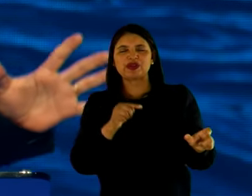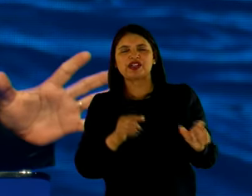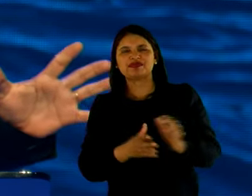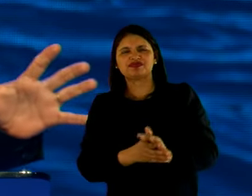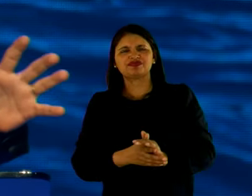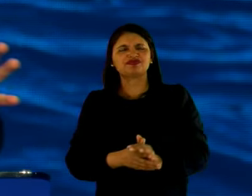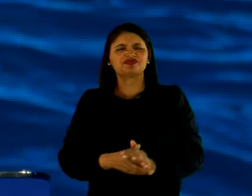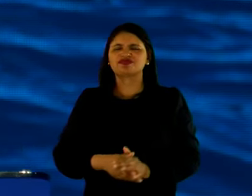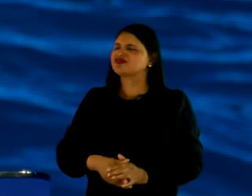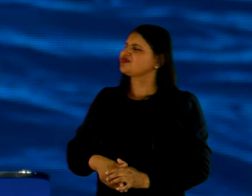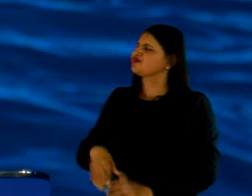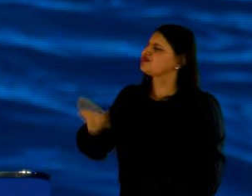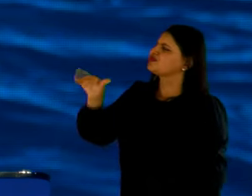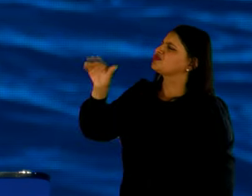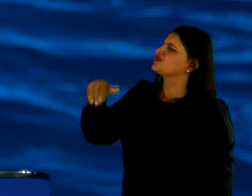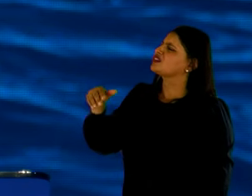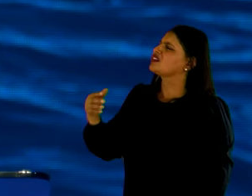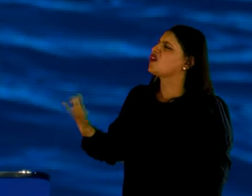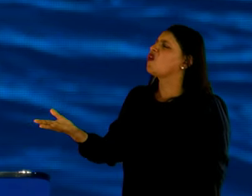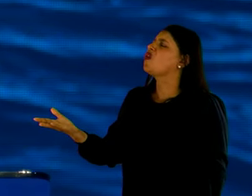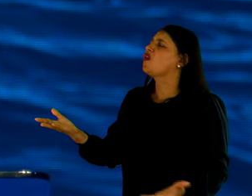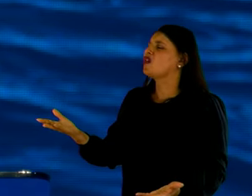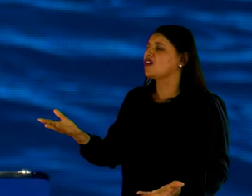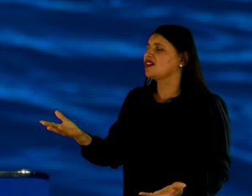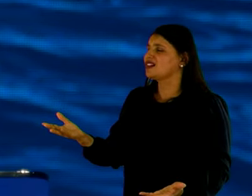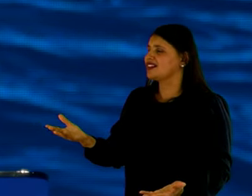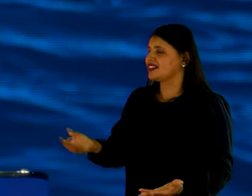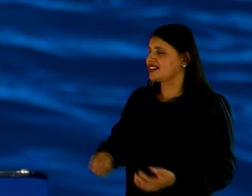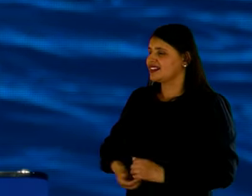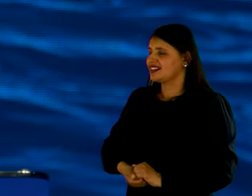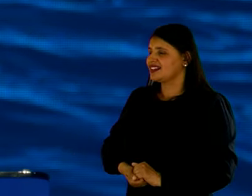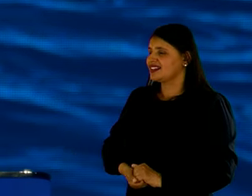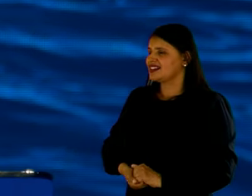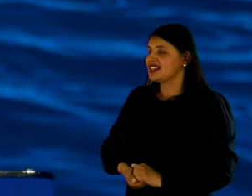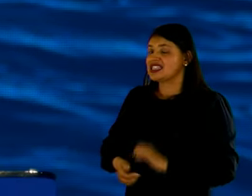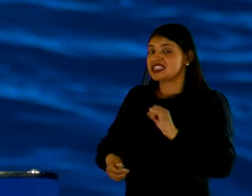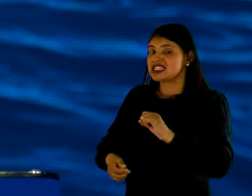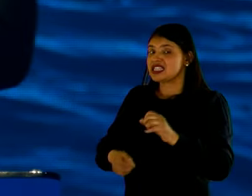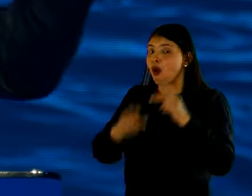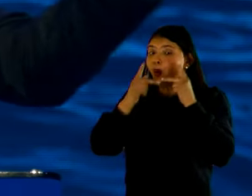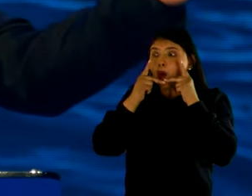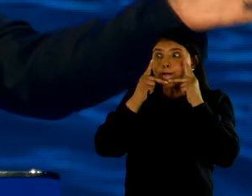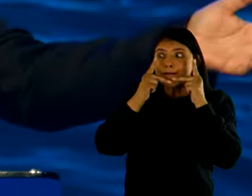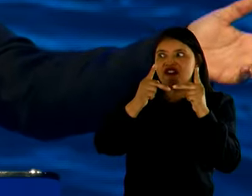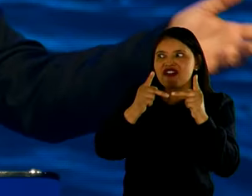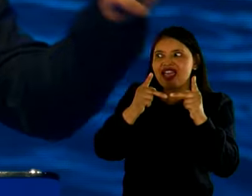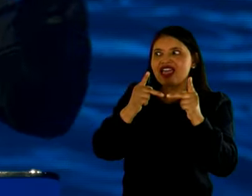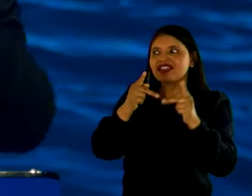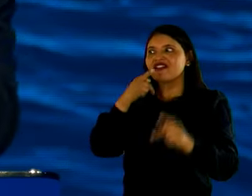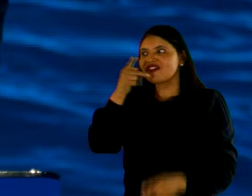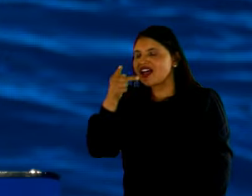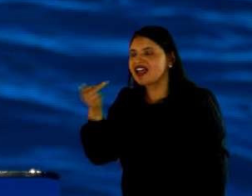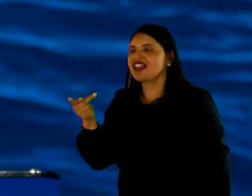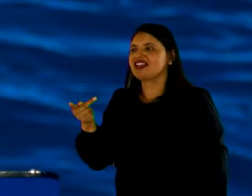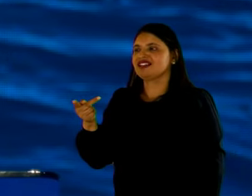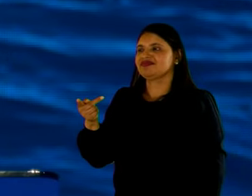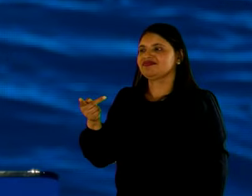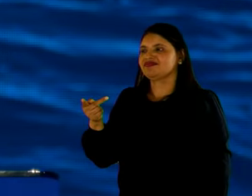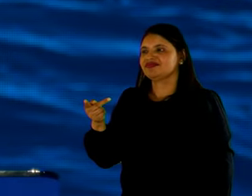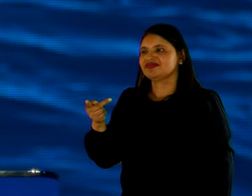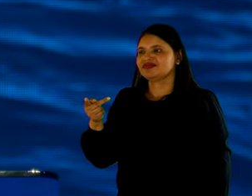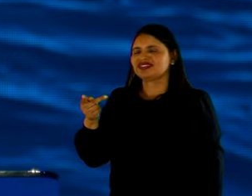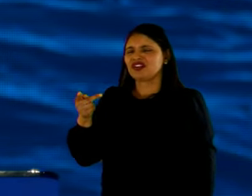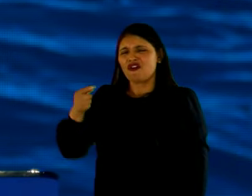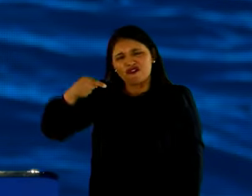Um dos moços dele disse assim: "Meu senhor, para lá. Se o homem de Deus tivesse dito para o senhor fazer alguma coisa